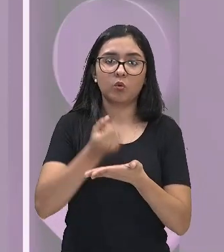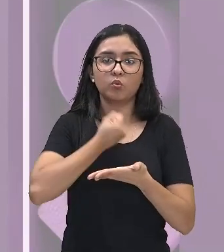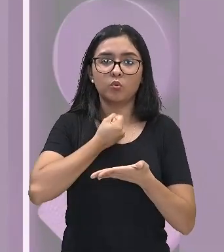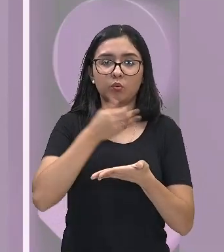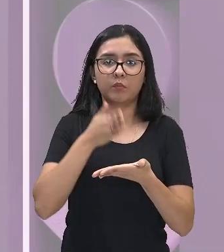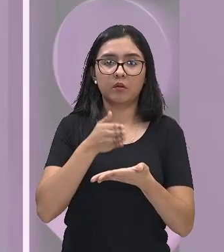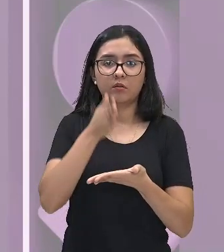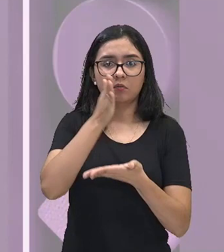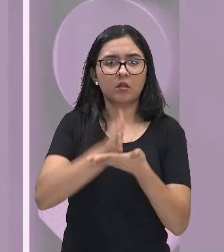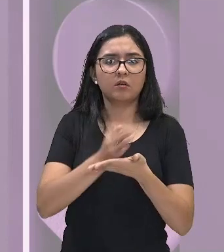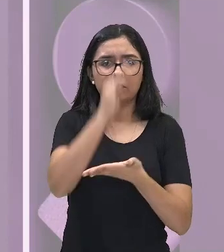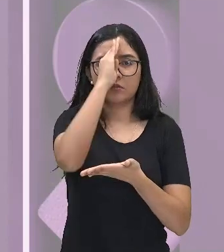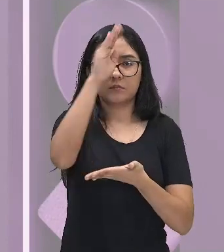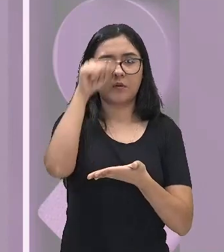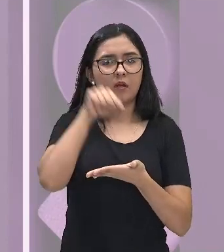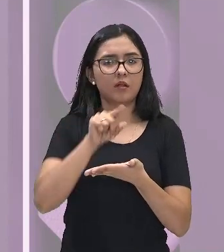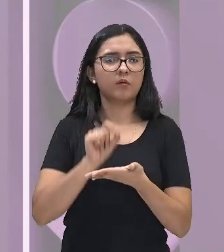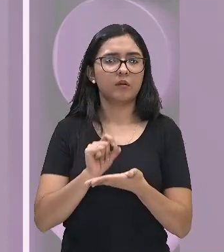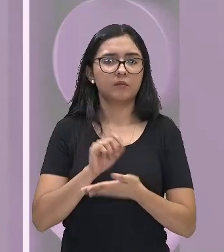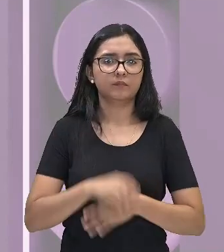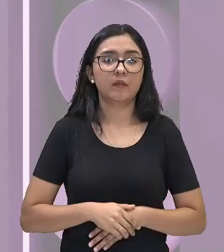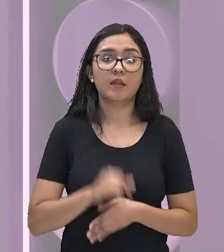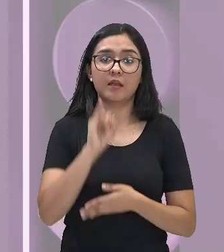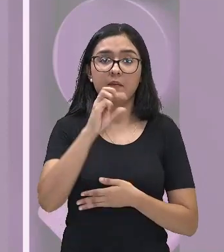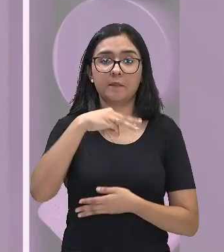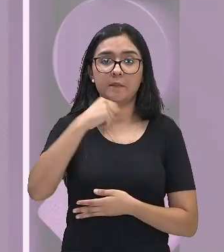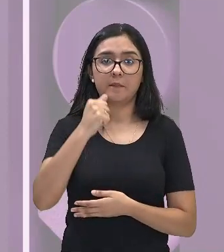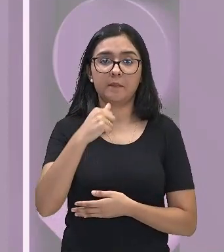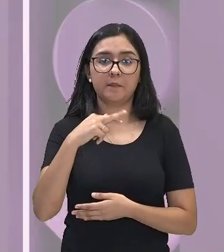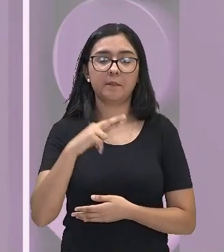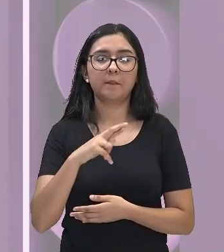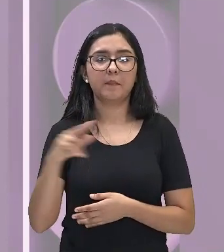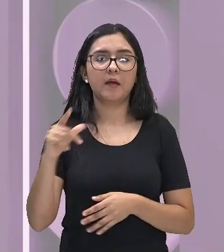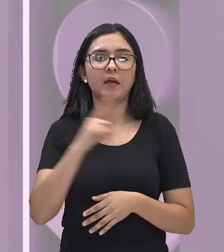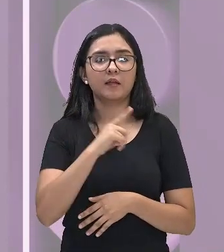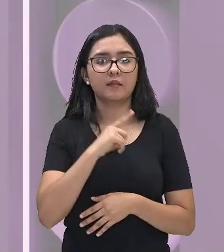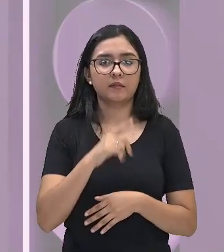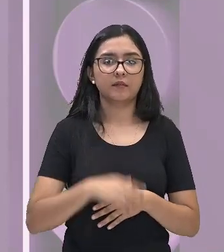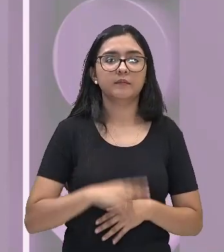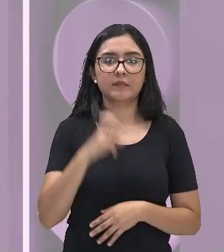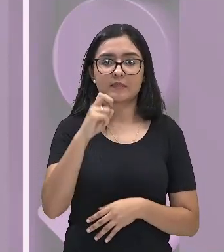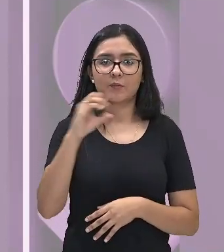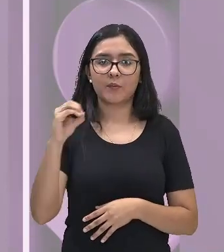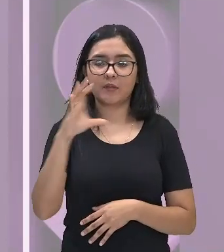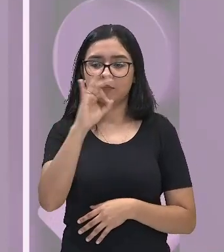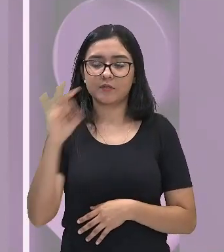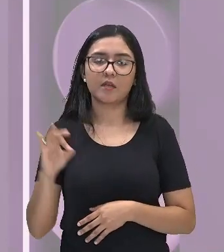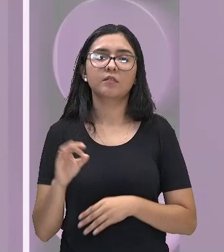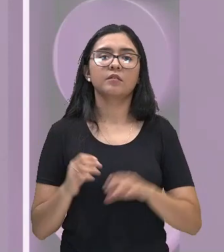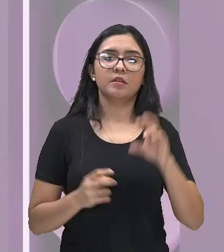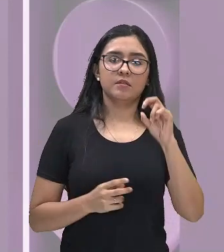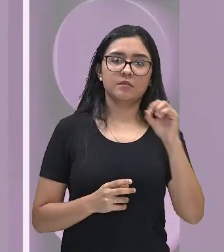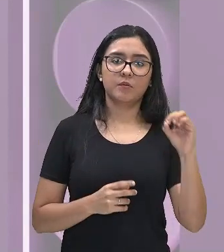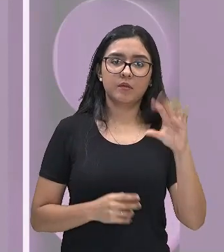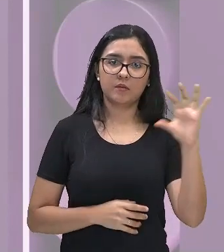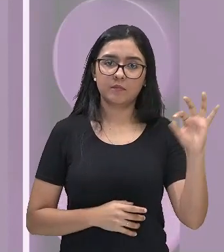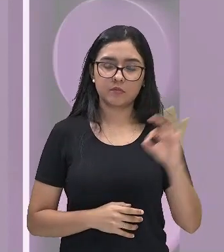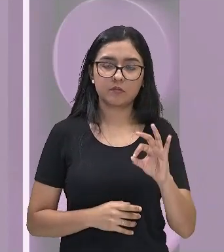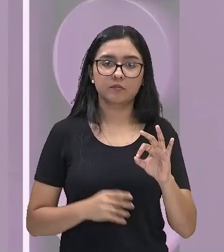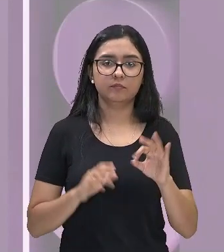né É aquele né É Ímpar nós vamos ter 50% dos dados de um lado 50% dos dados do